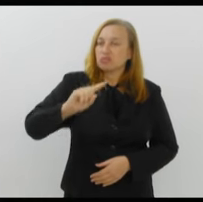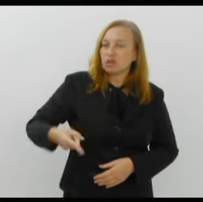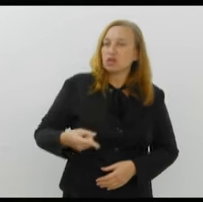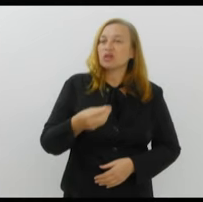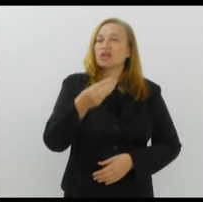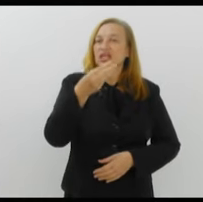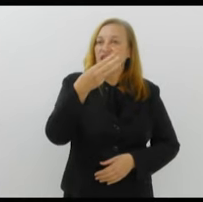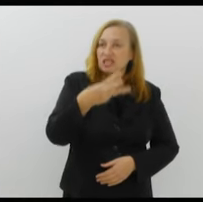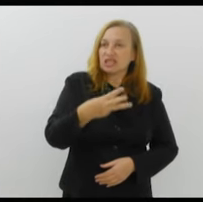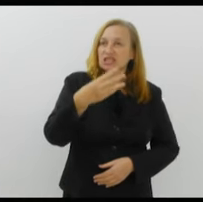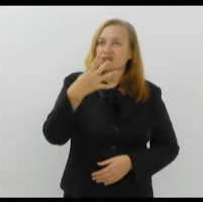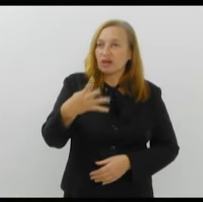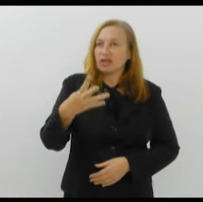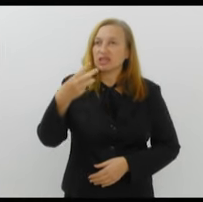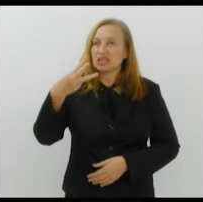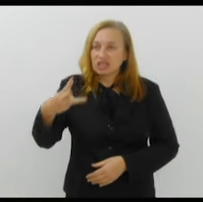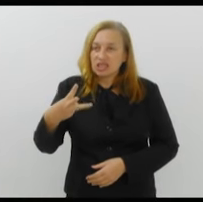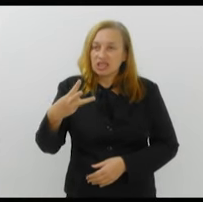36.343 eleitores.